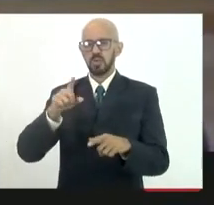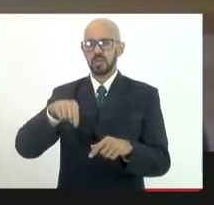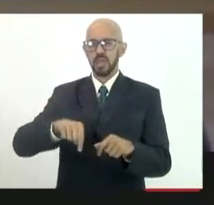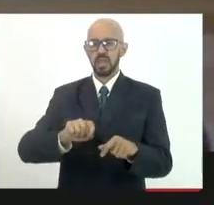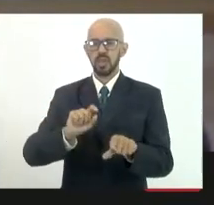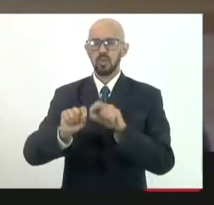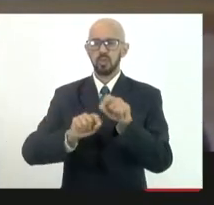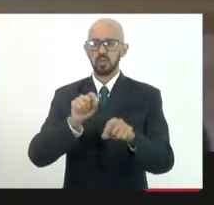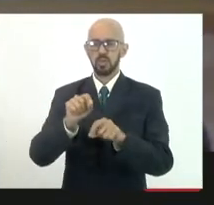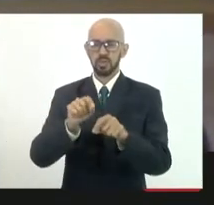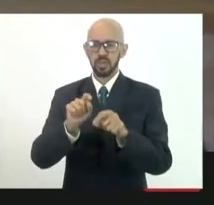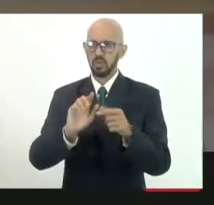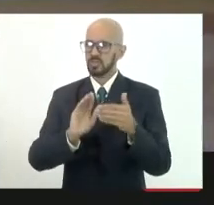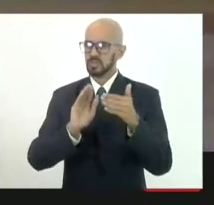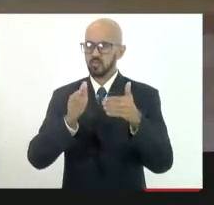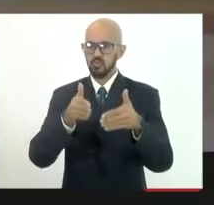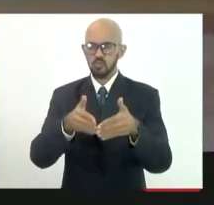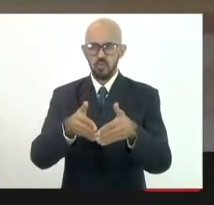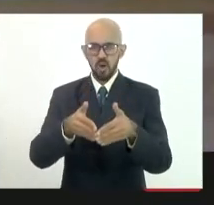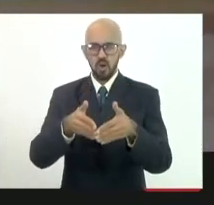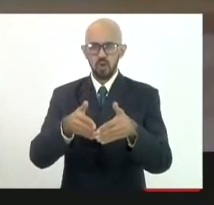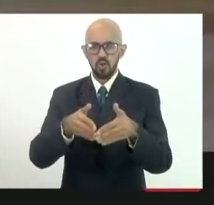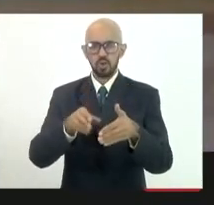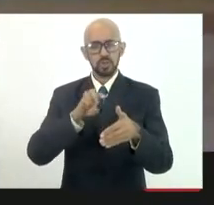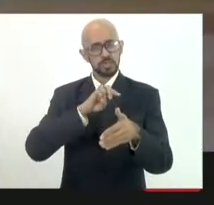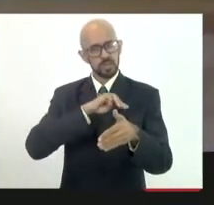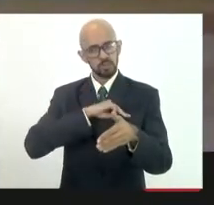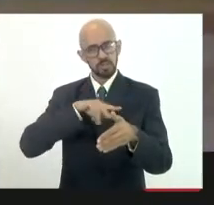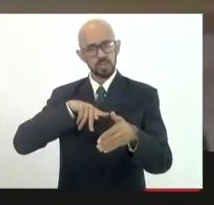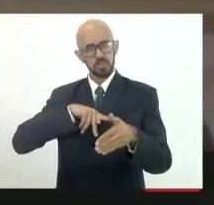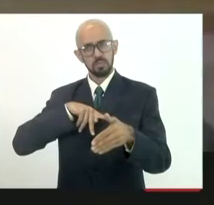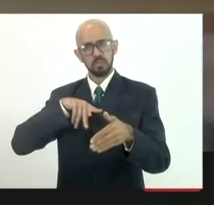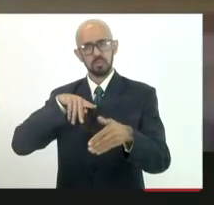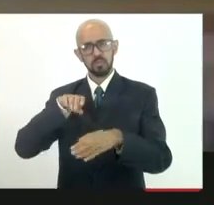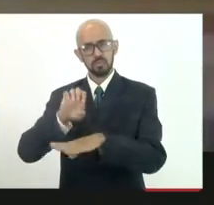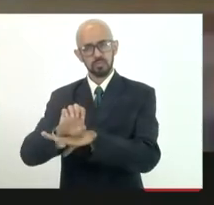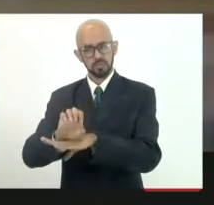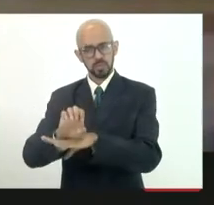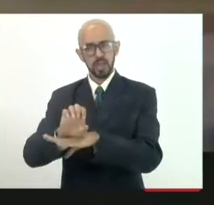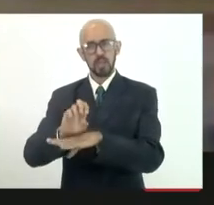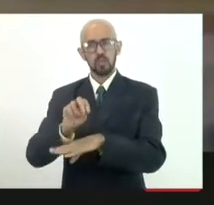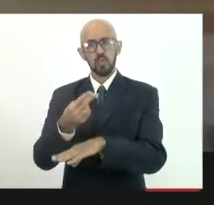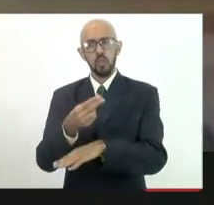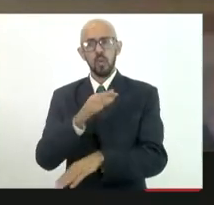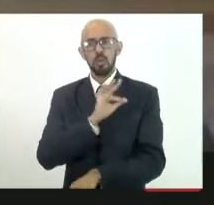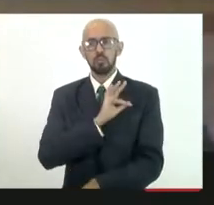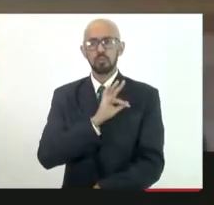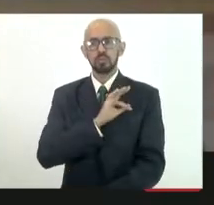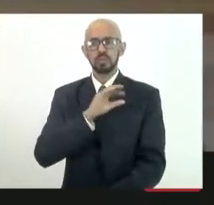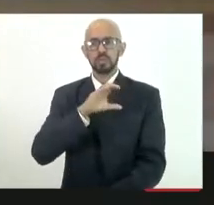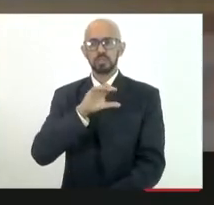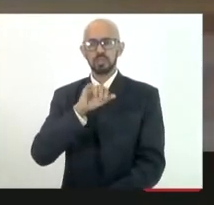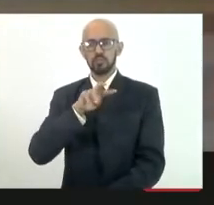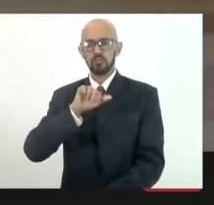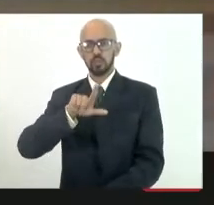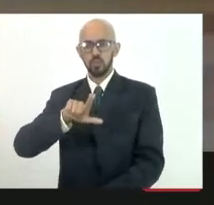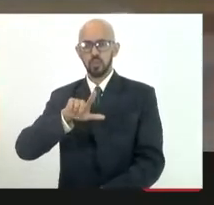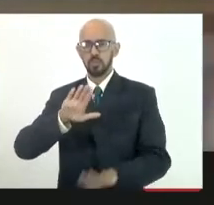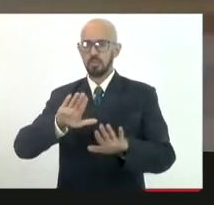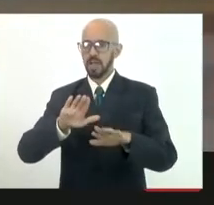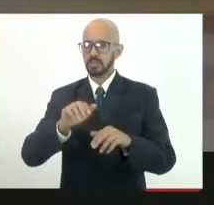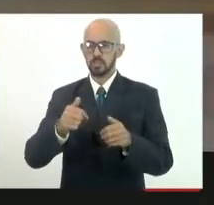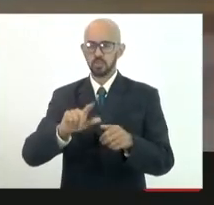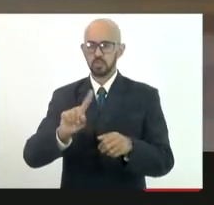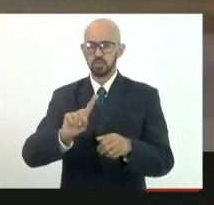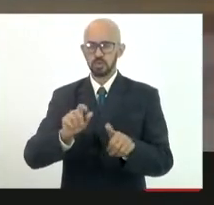órgãos estaduais, no caso, o Ministério Público do Estado, a Polícia Civil, o que não afasta, obviamente, nossa atribuição, nosso